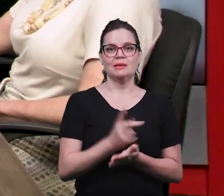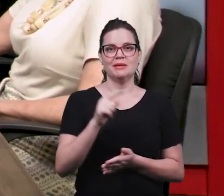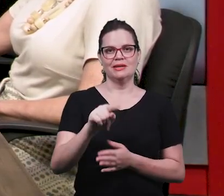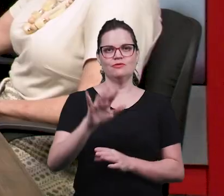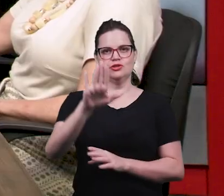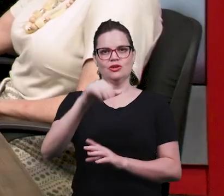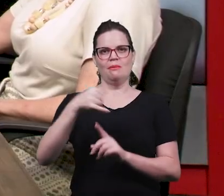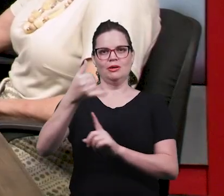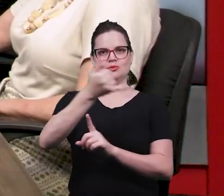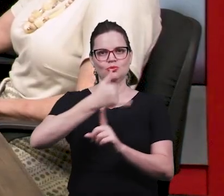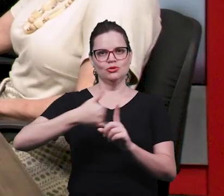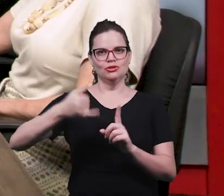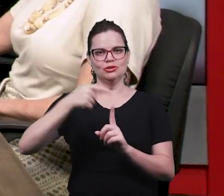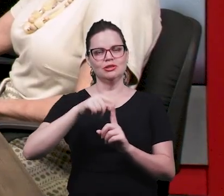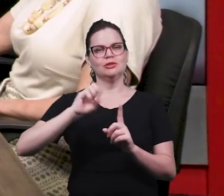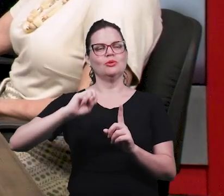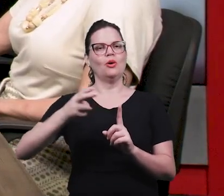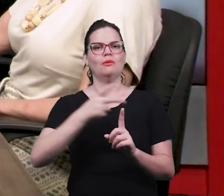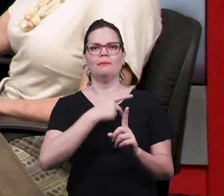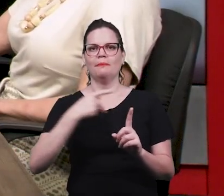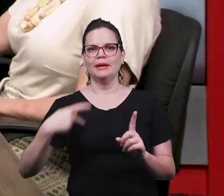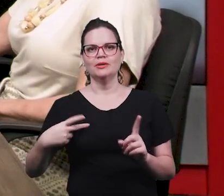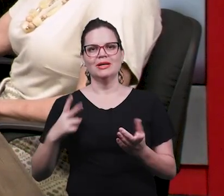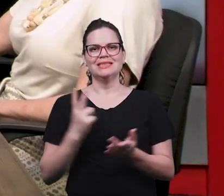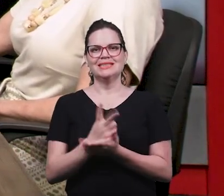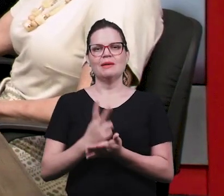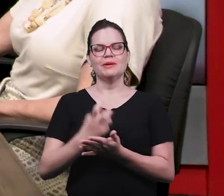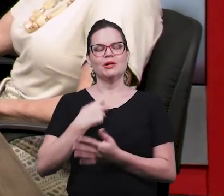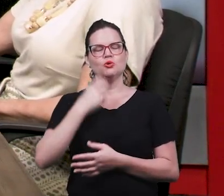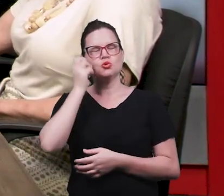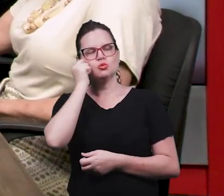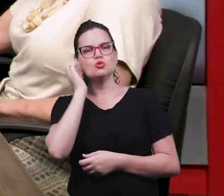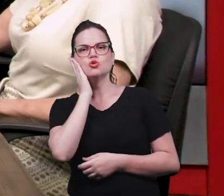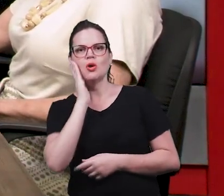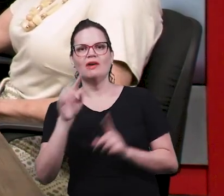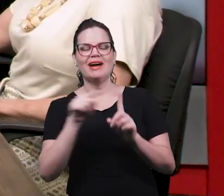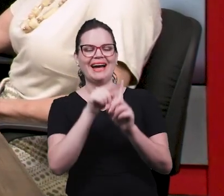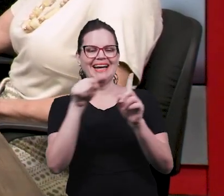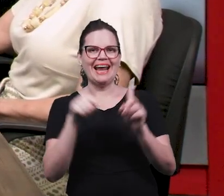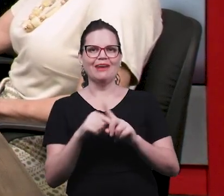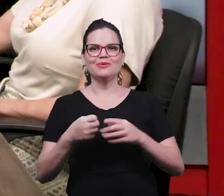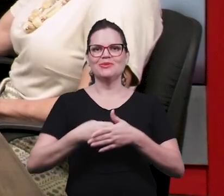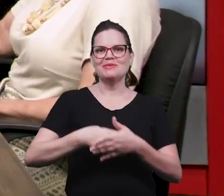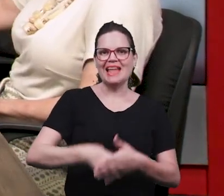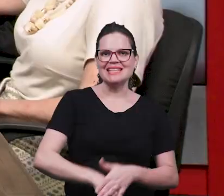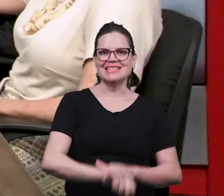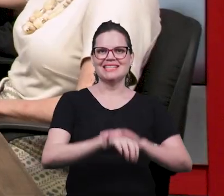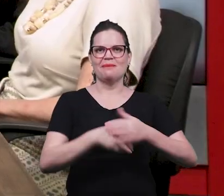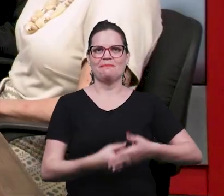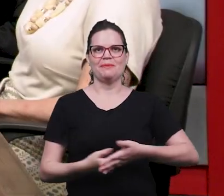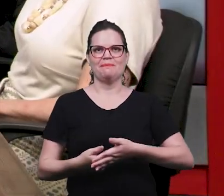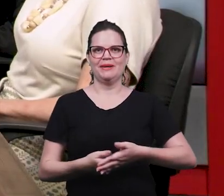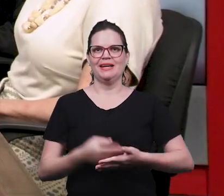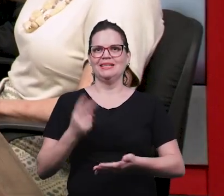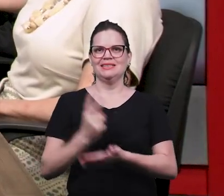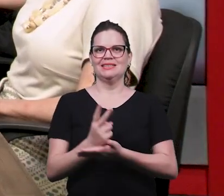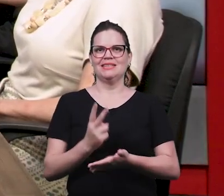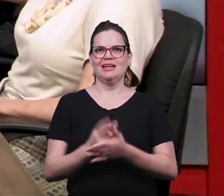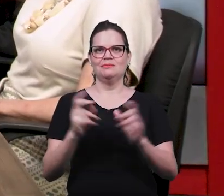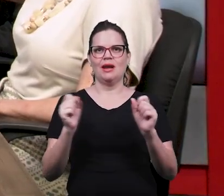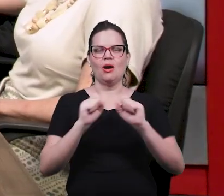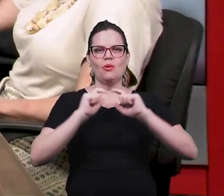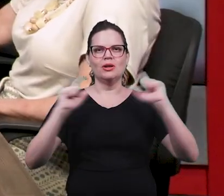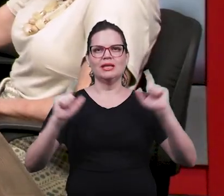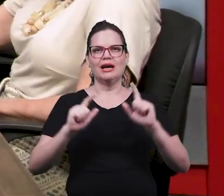dava sonhos assim, com gravidez. Nascendo, filho. Ela teve alguns partos. À noite,